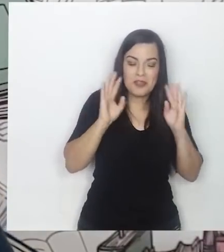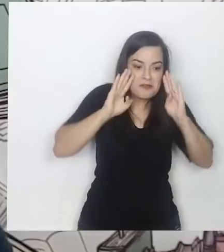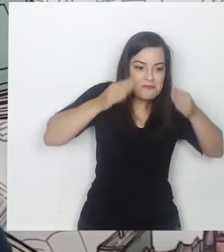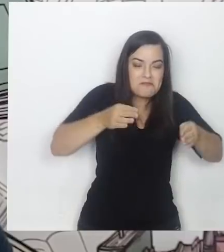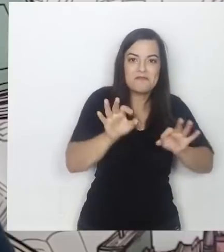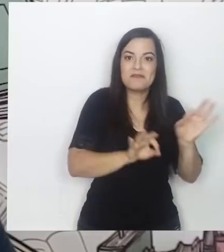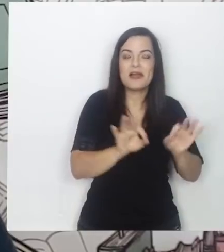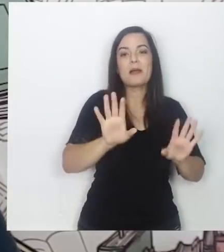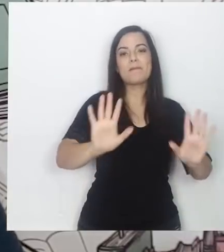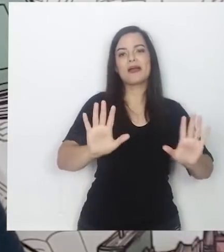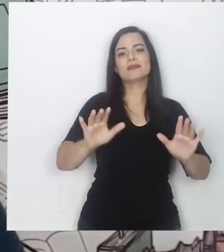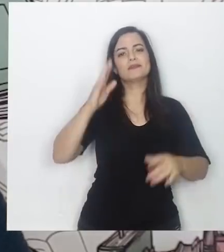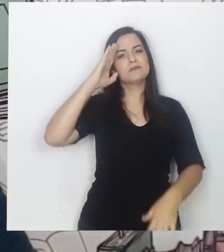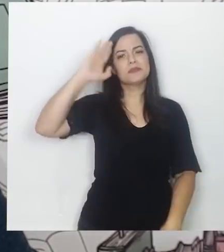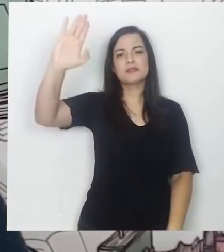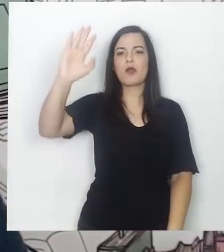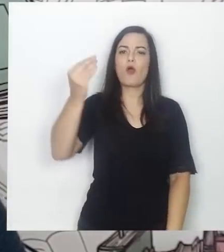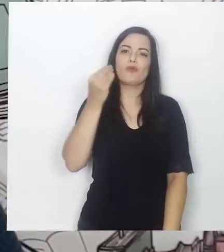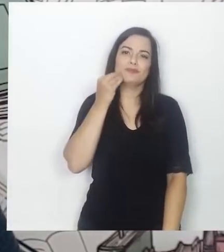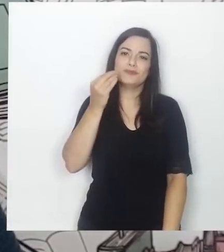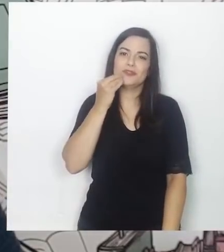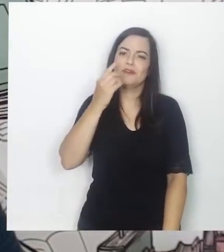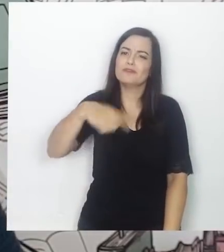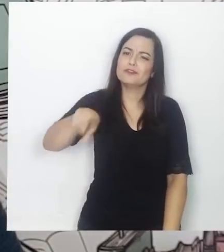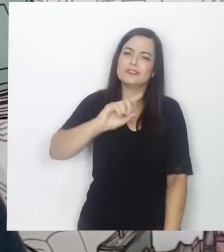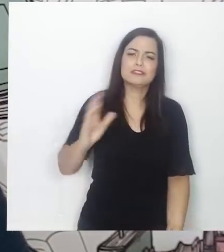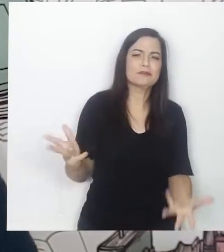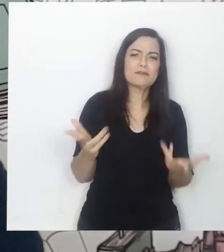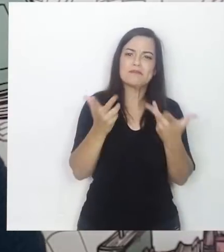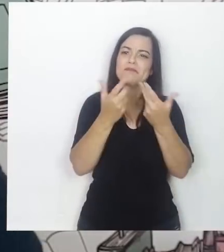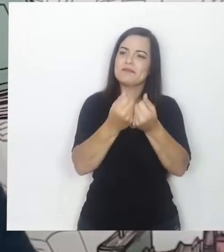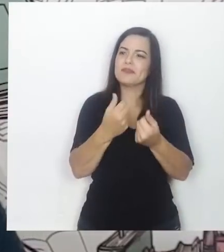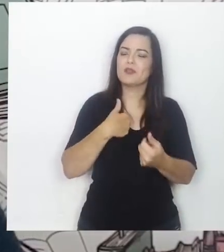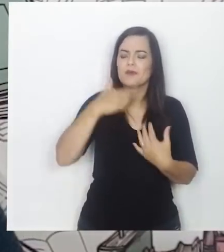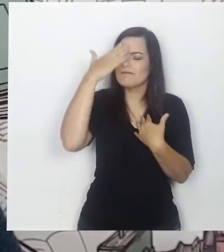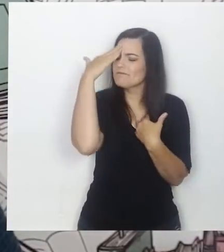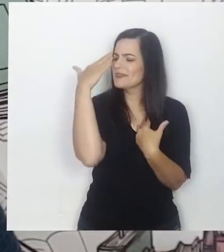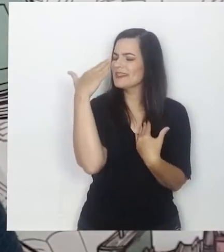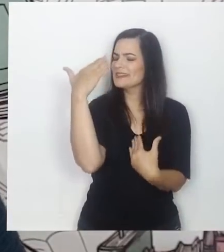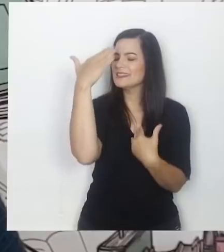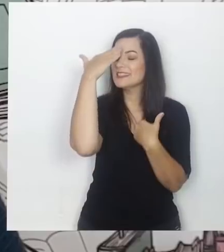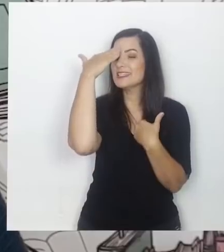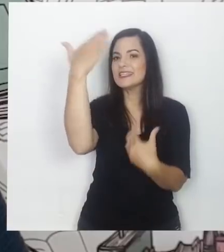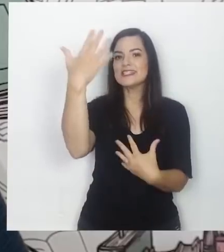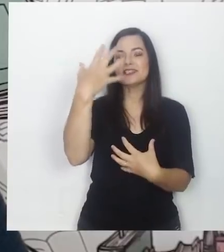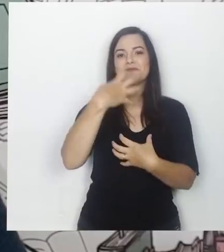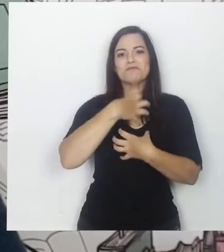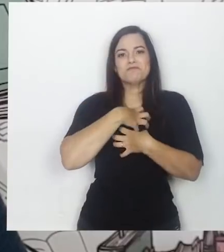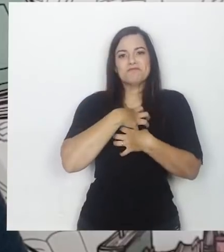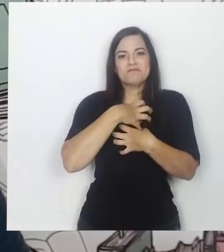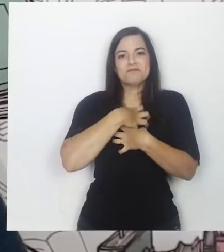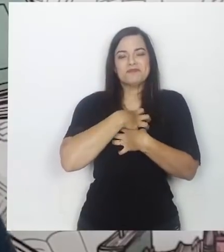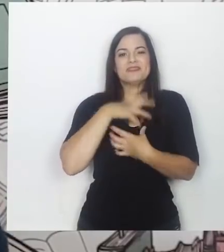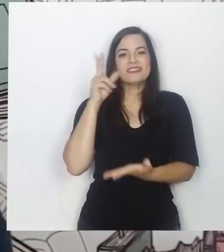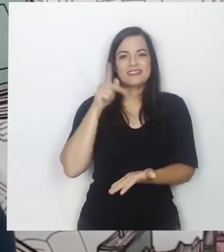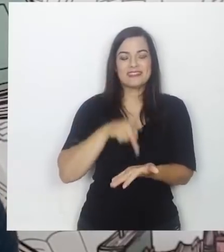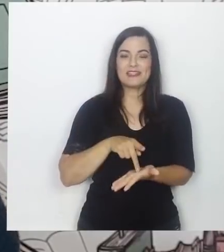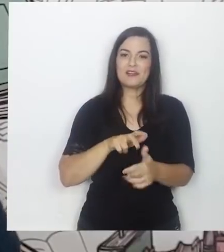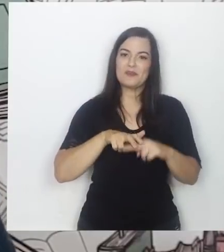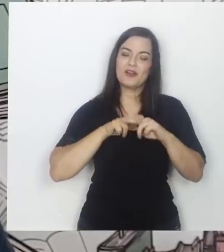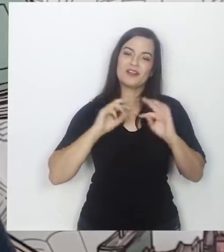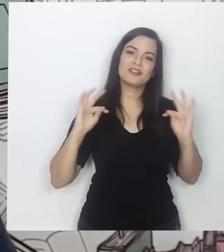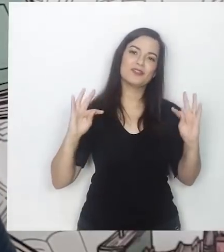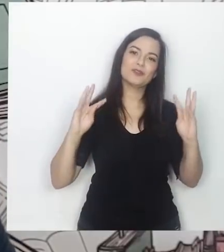pela oportunidade. Vocês são incríveis e eu carrego muita gratidão dentro de mim nesse momento por tudo que